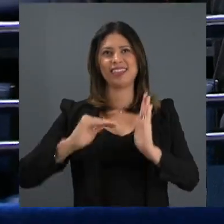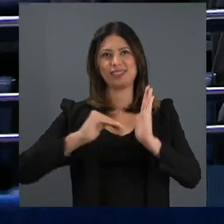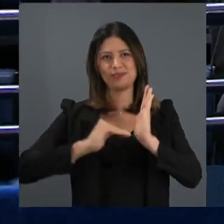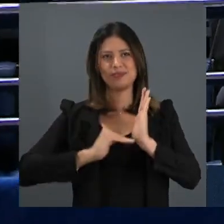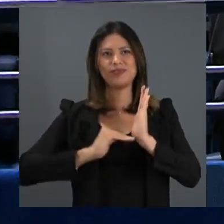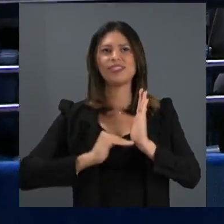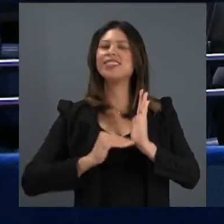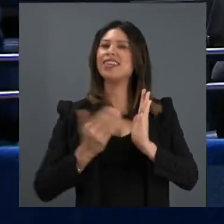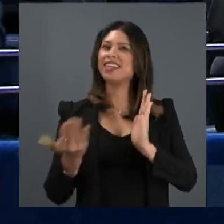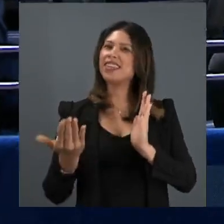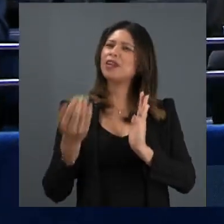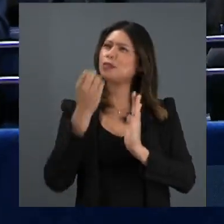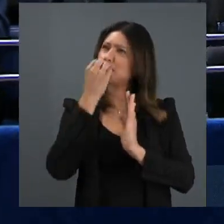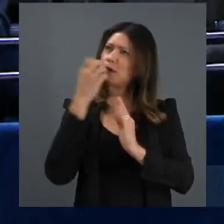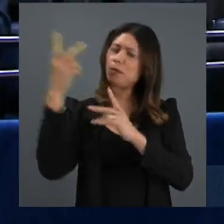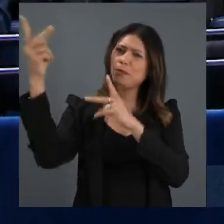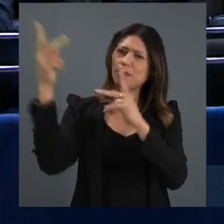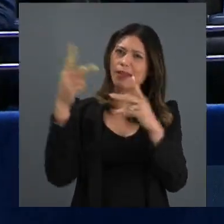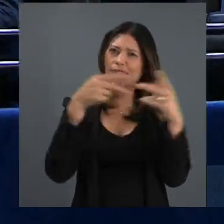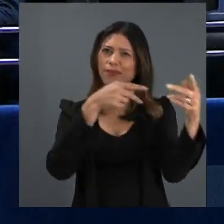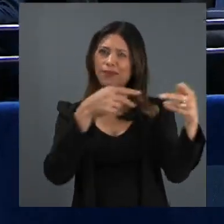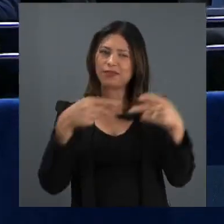República,